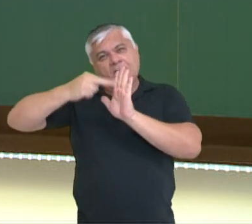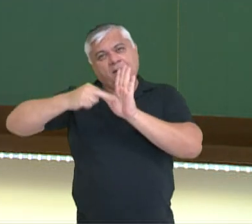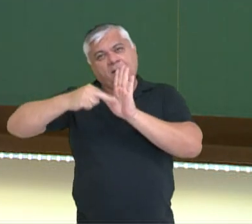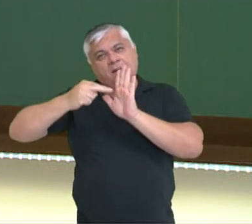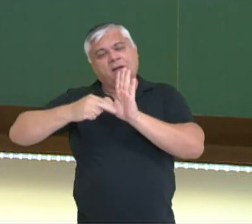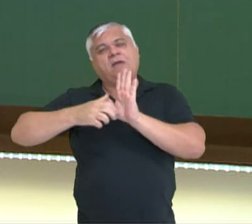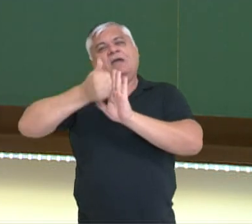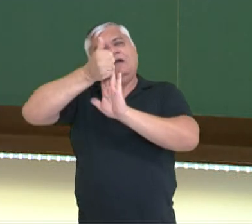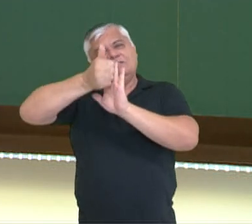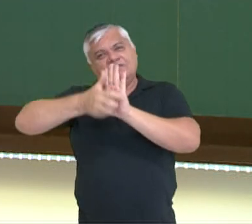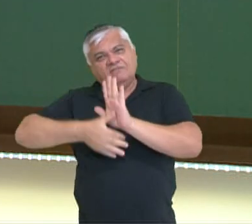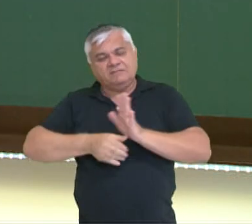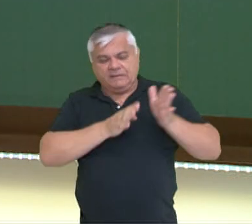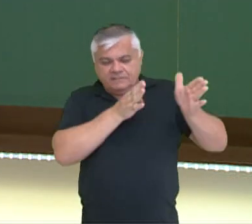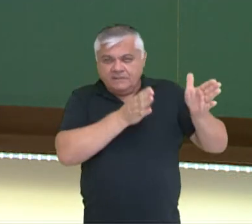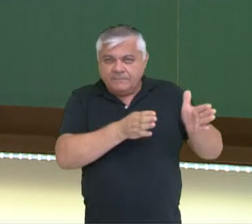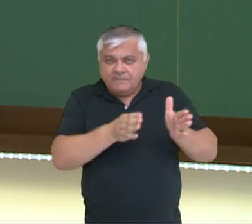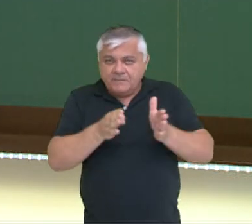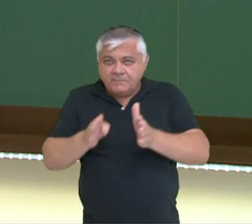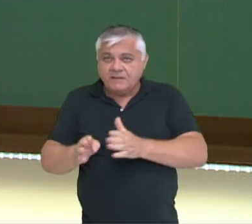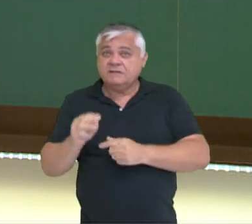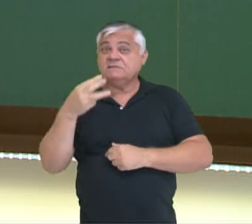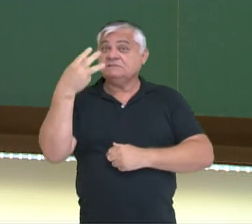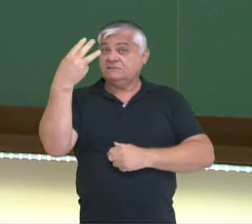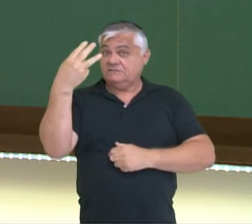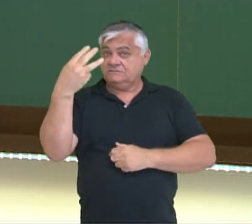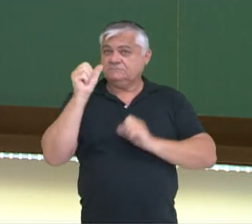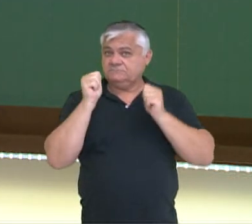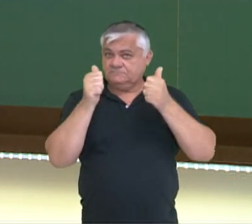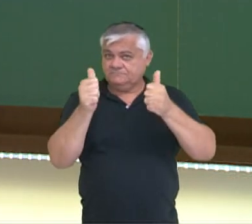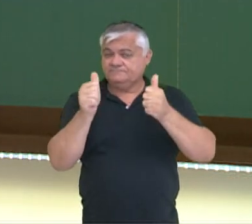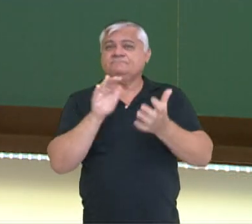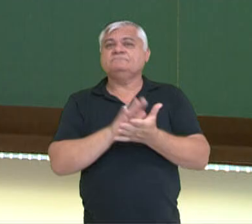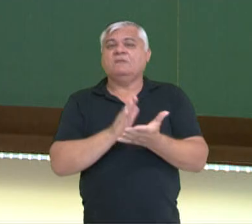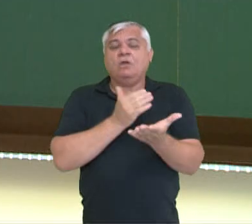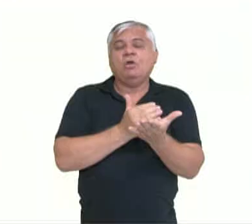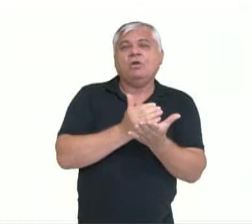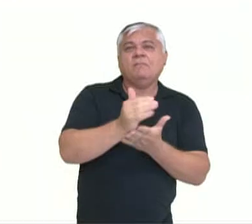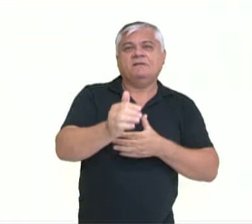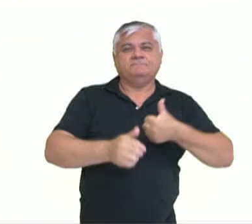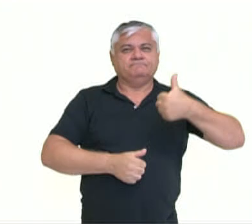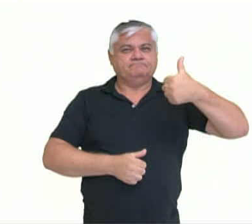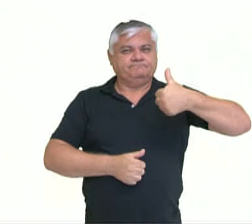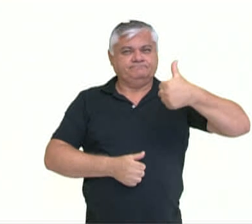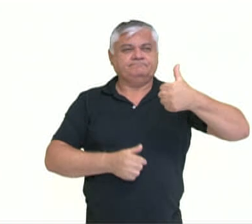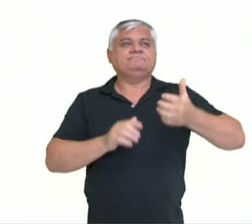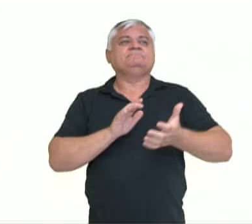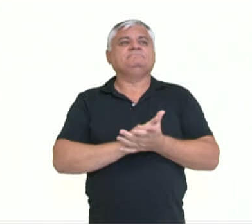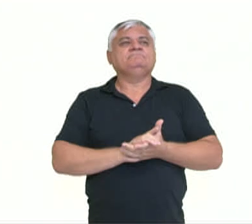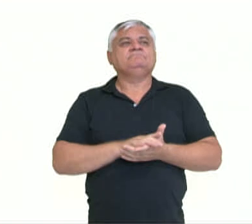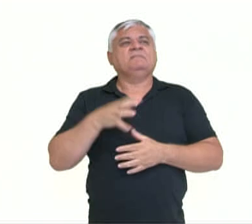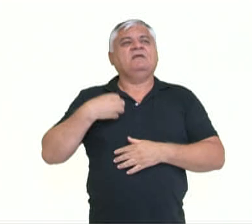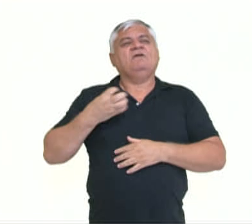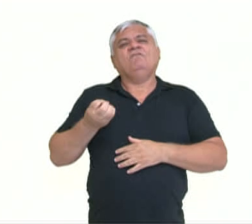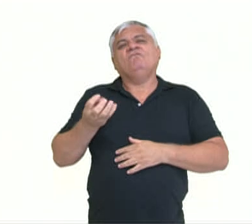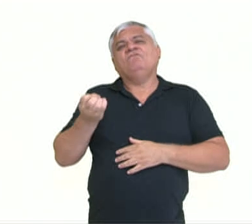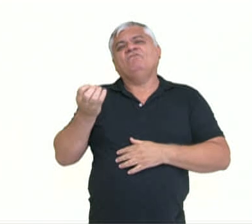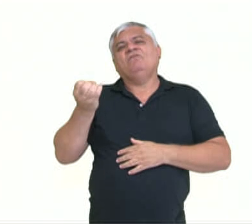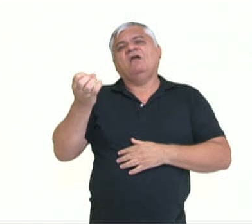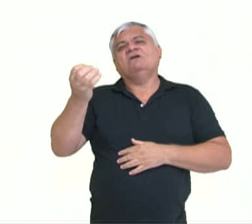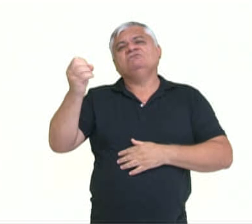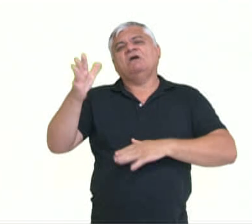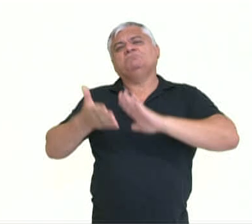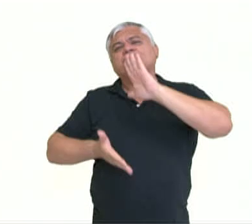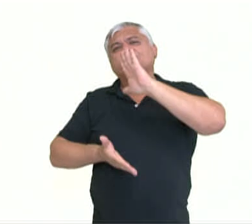seguida, mais uma atividade, bien? Então, vamos à leitura. Viajar es marcharse de